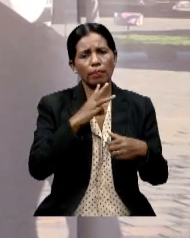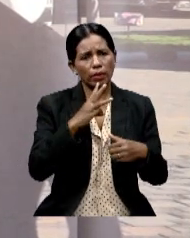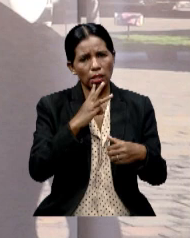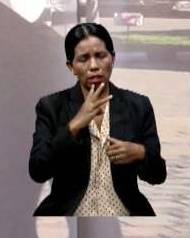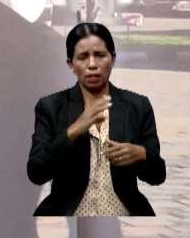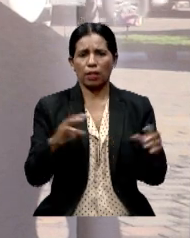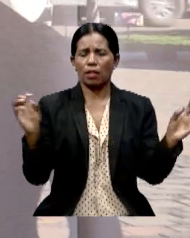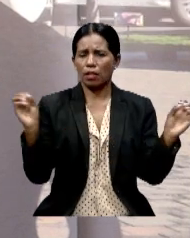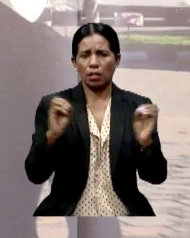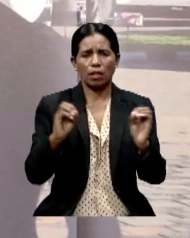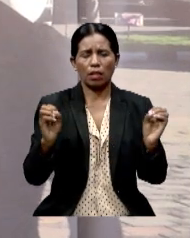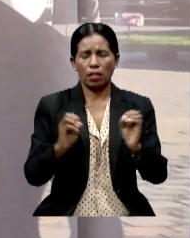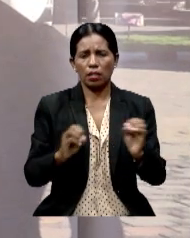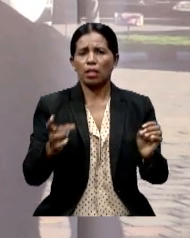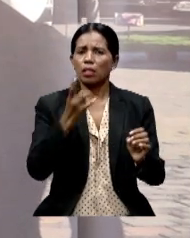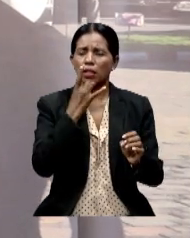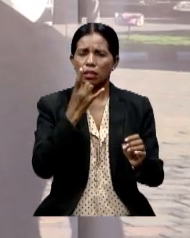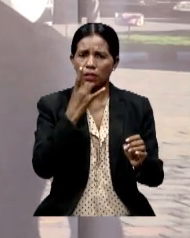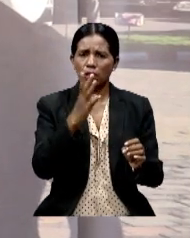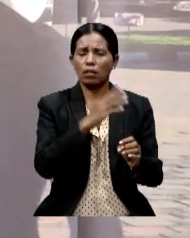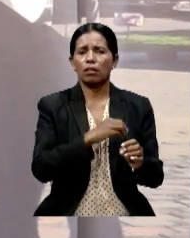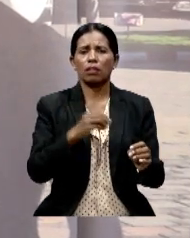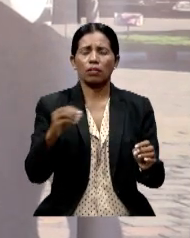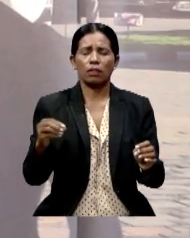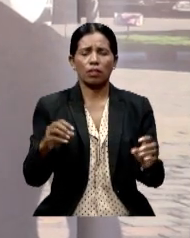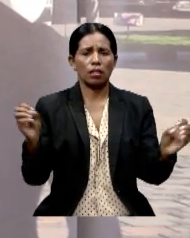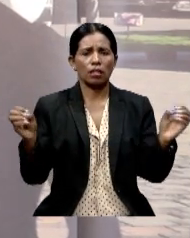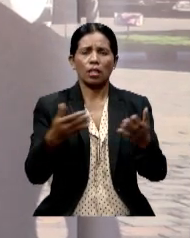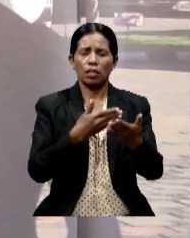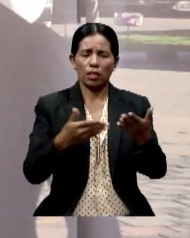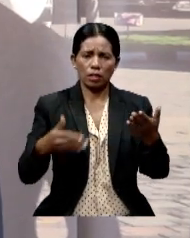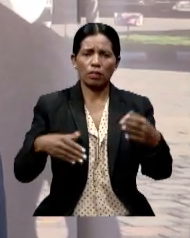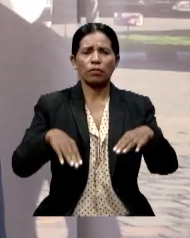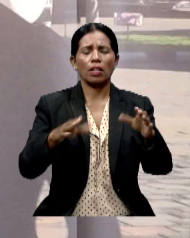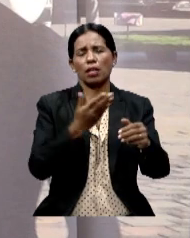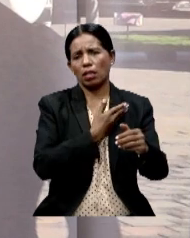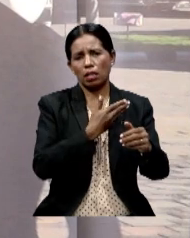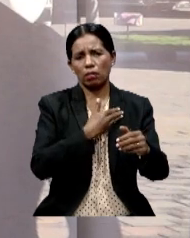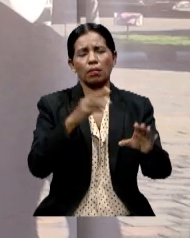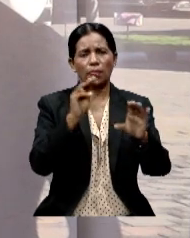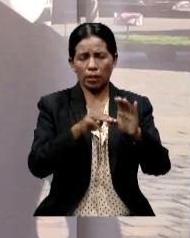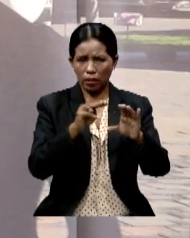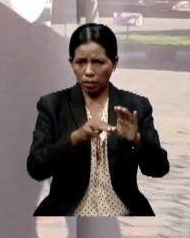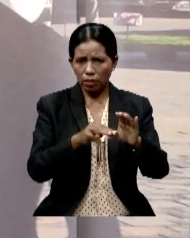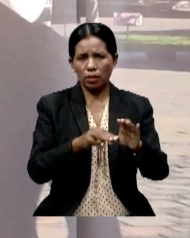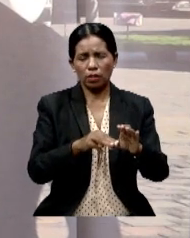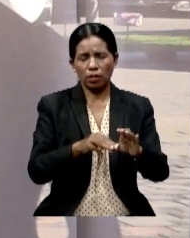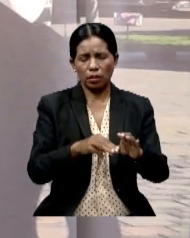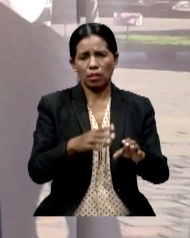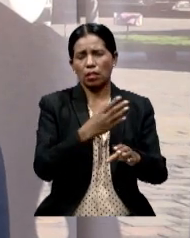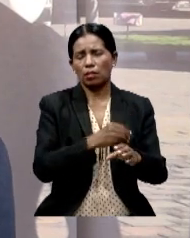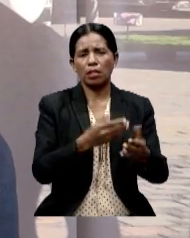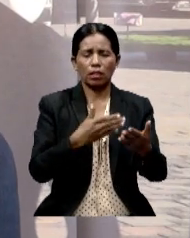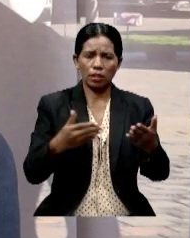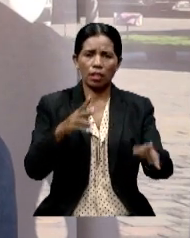a IRAR, preocupa a Sassan Folin e o mercado sai, preocupa o povo no produto